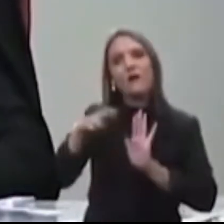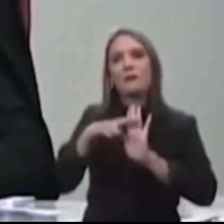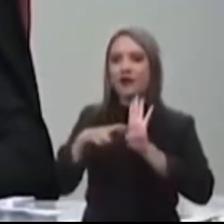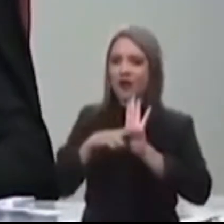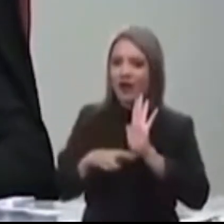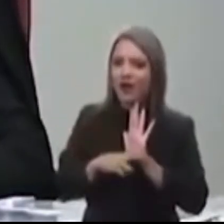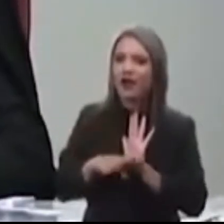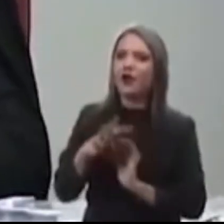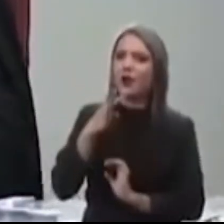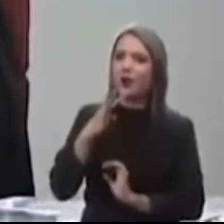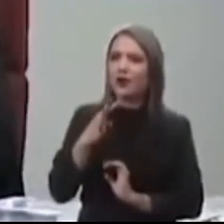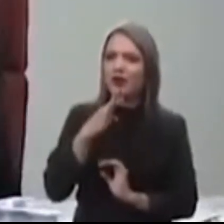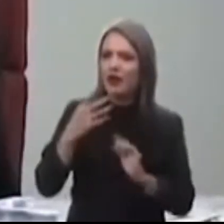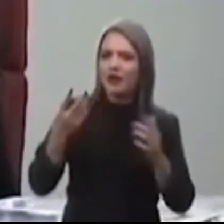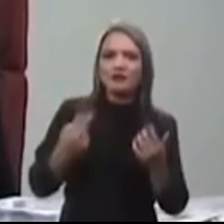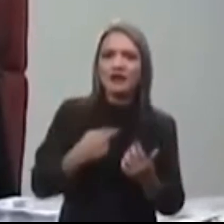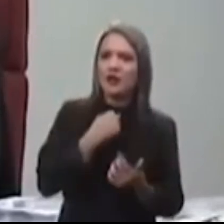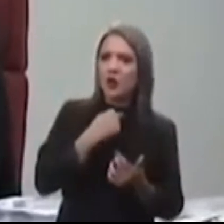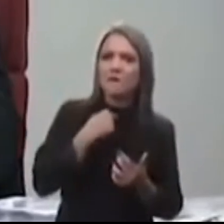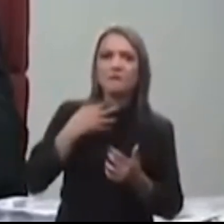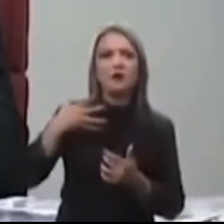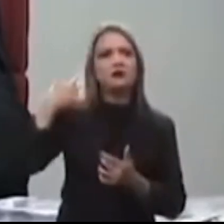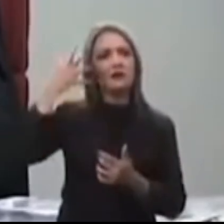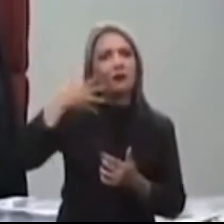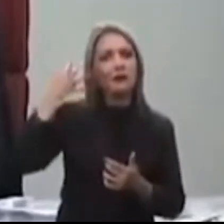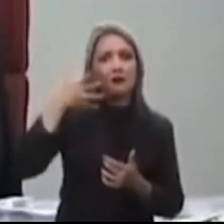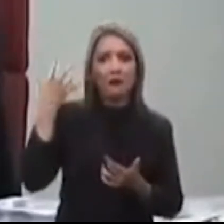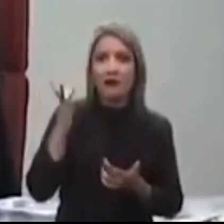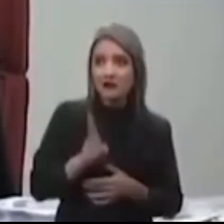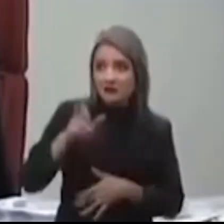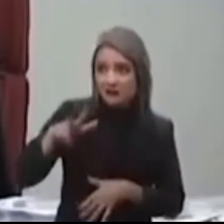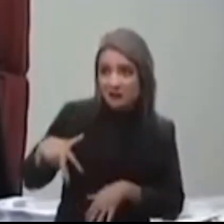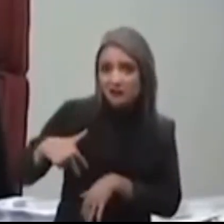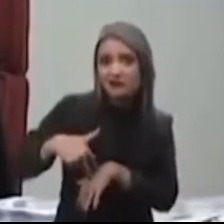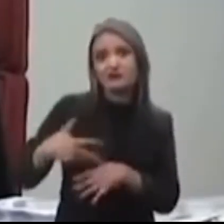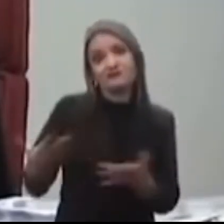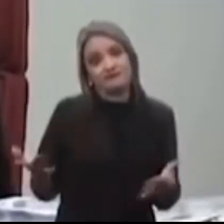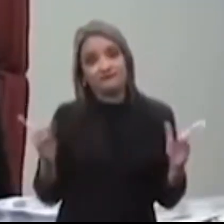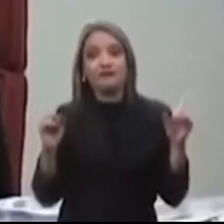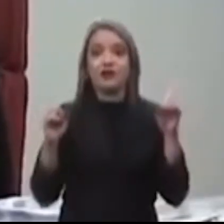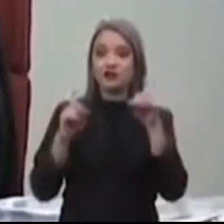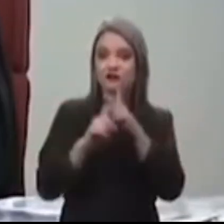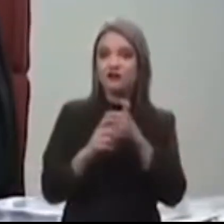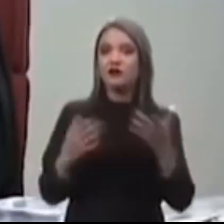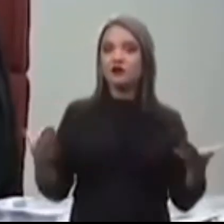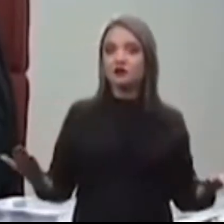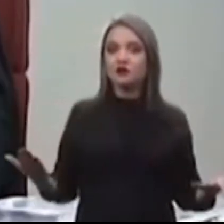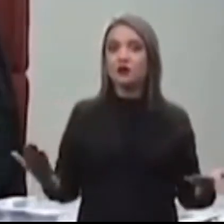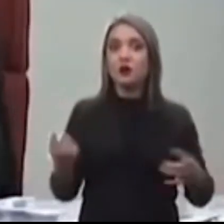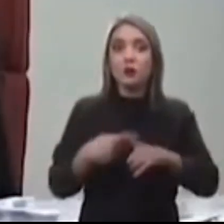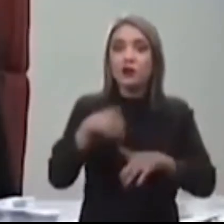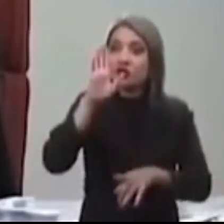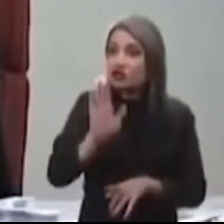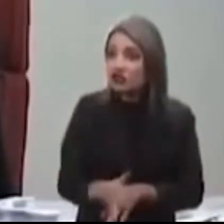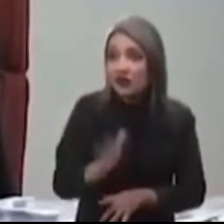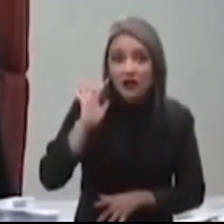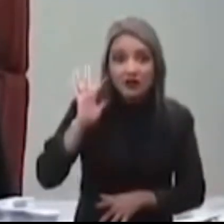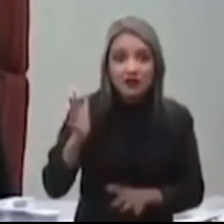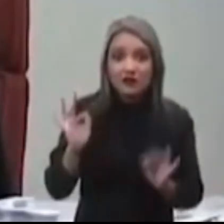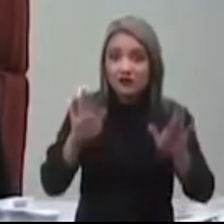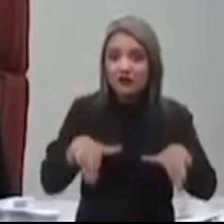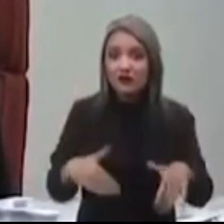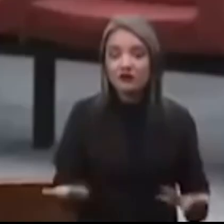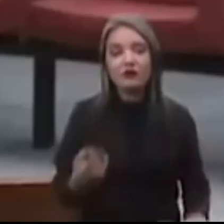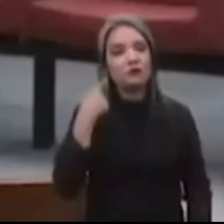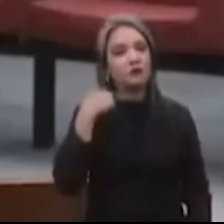há sustentação oral vier a Tribuna Nós realmente vamos complicar a questão já éo A Tribuna Com todo